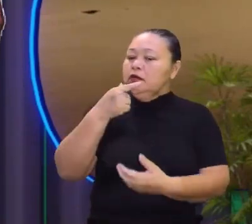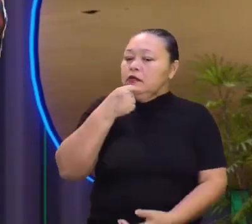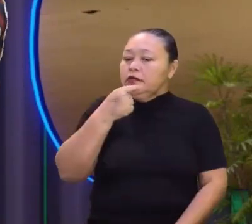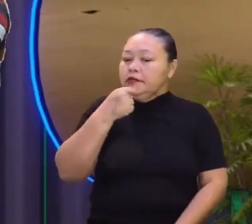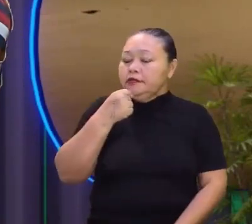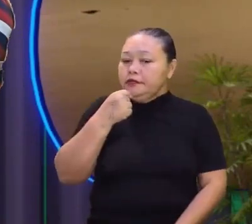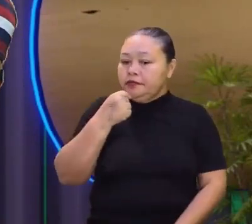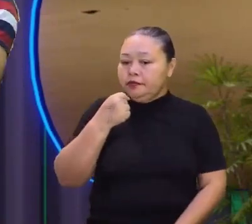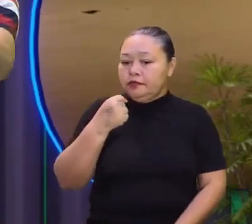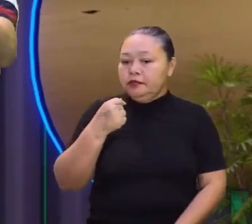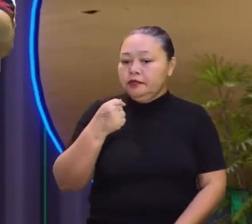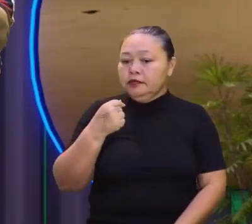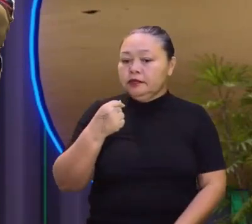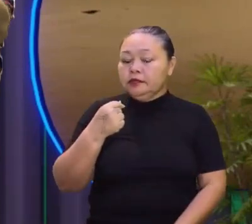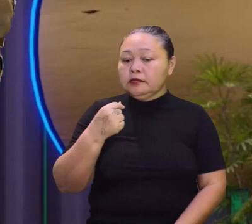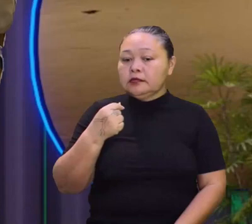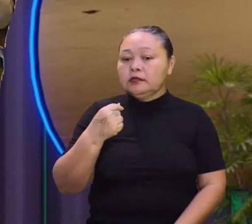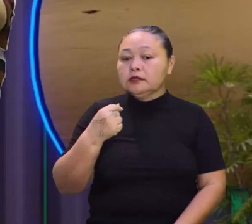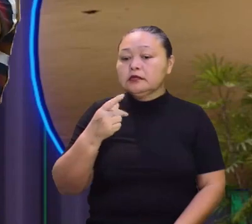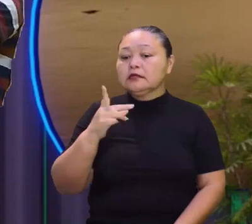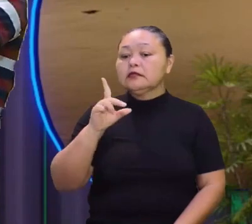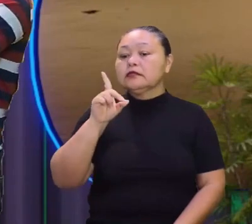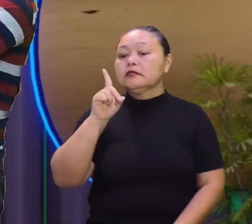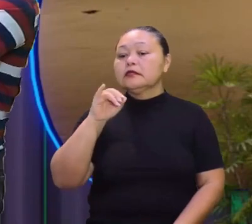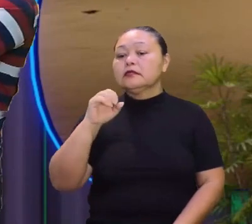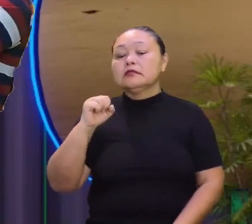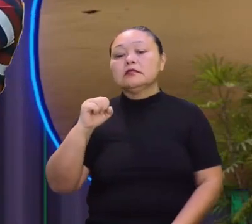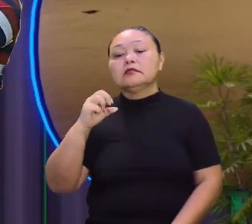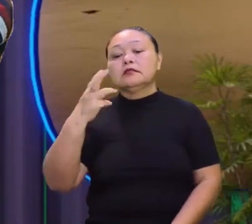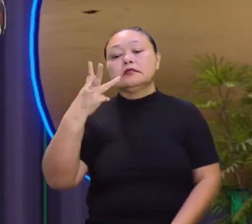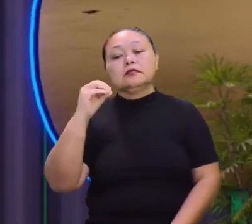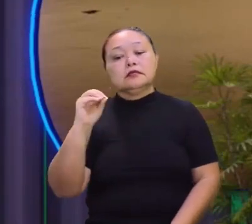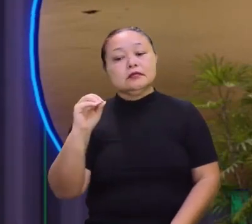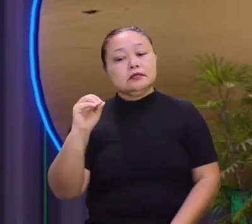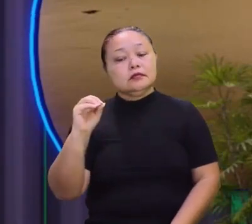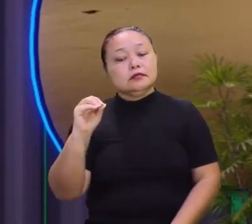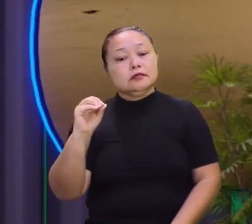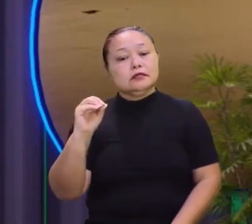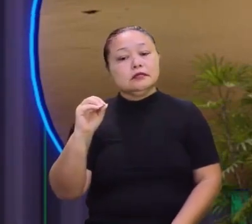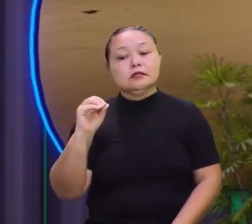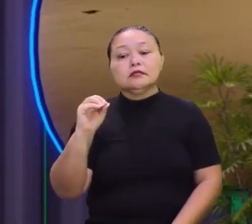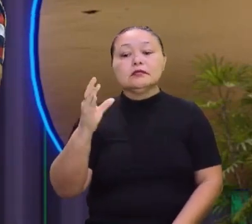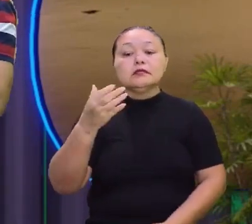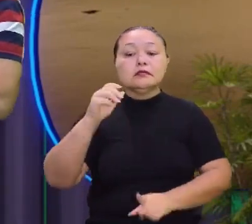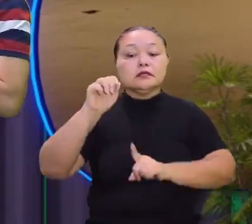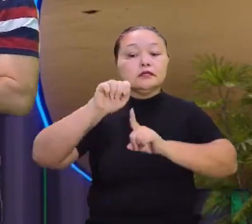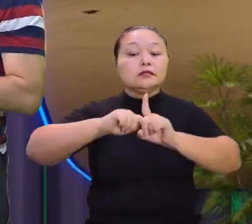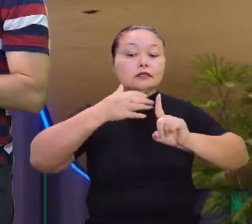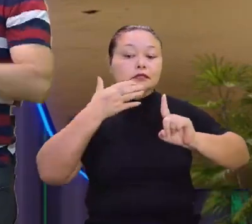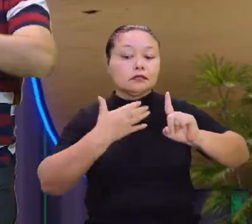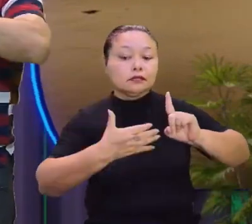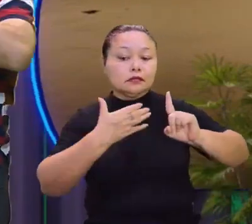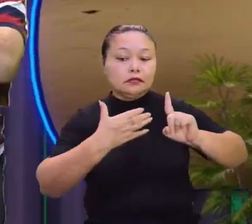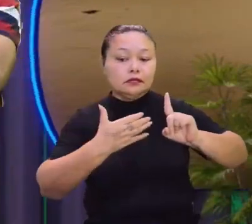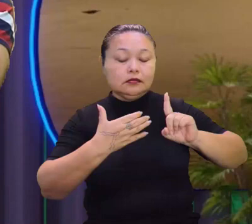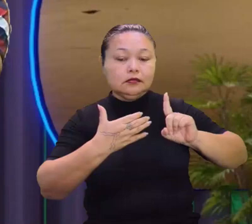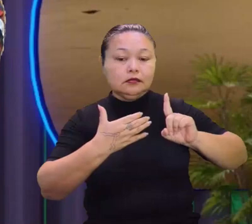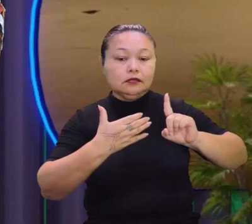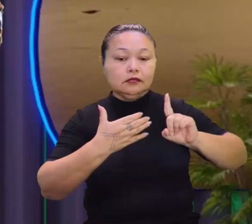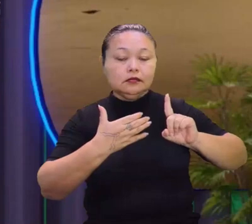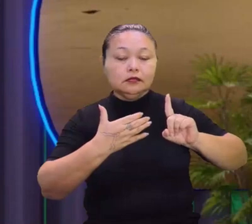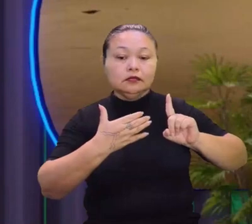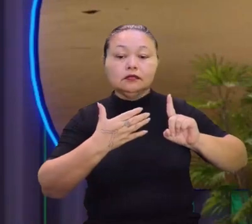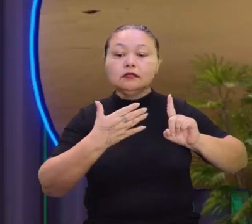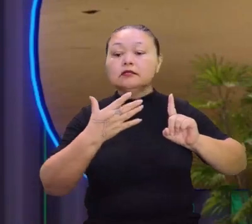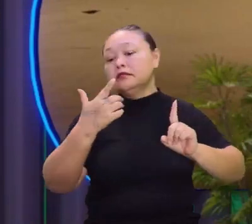tivesse surgido no dia 30 de dezembro,